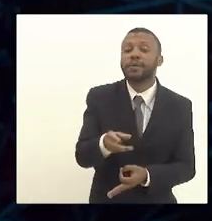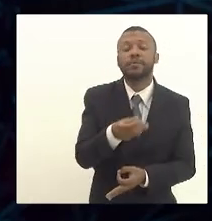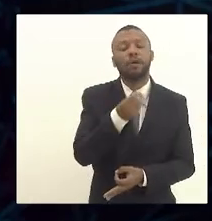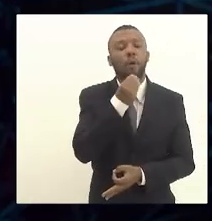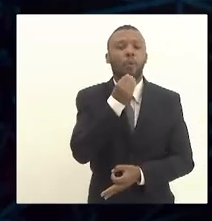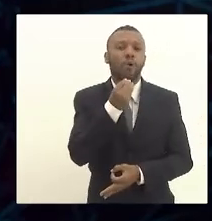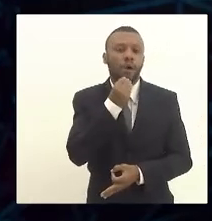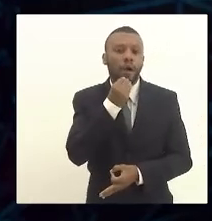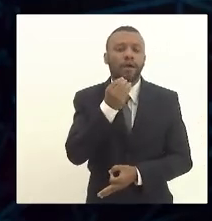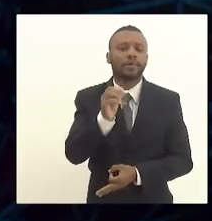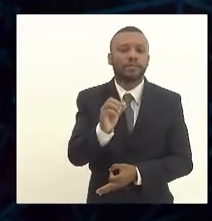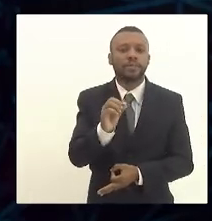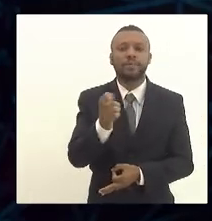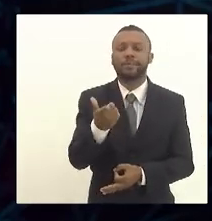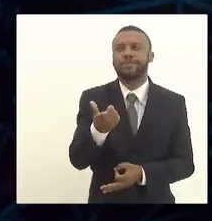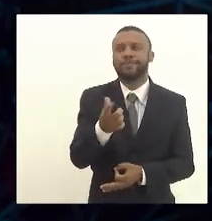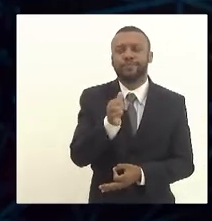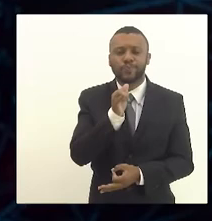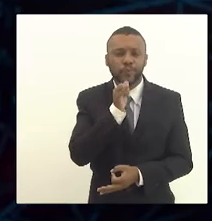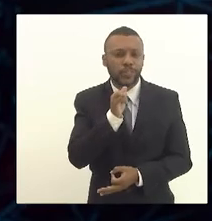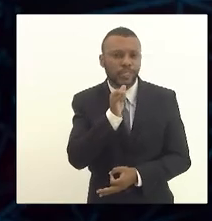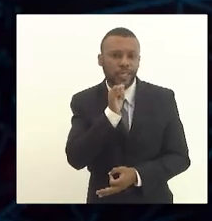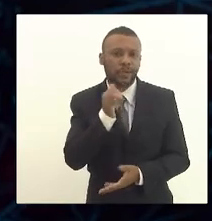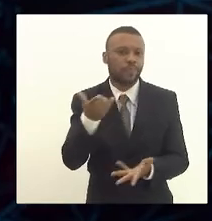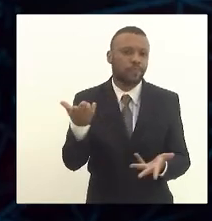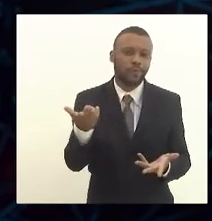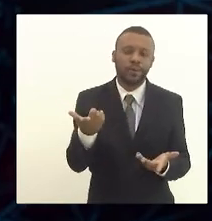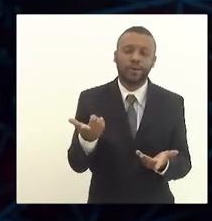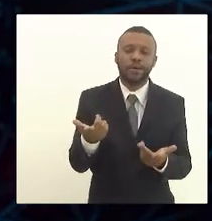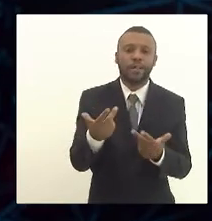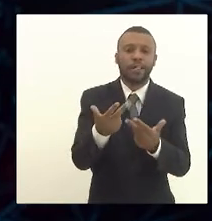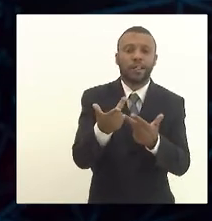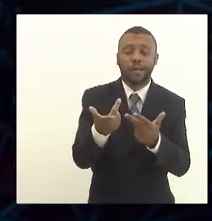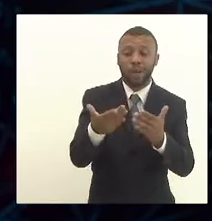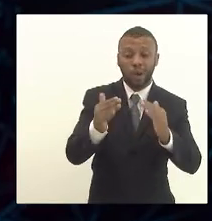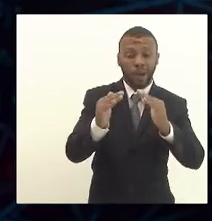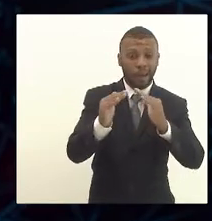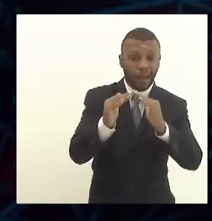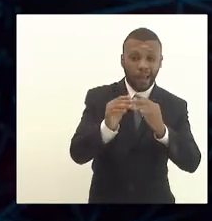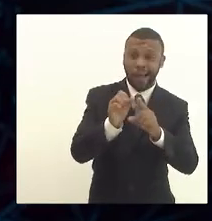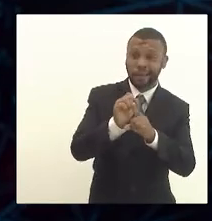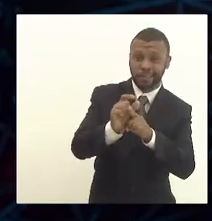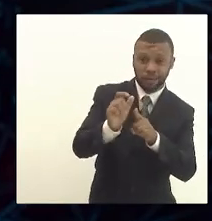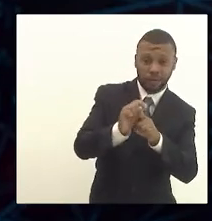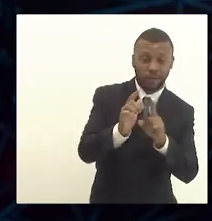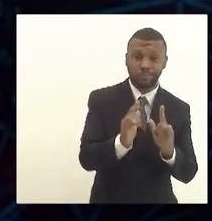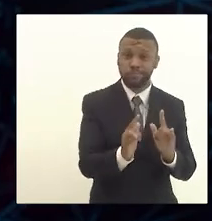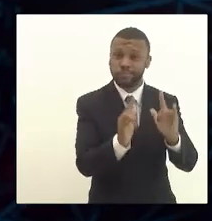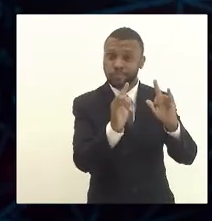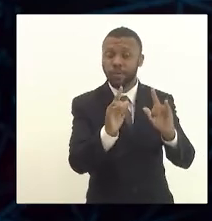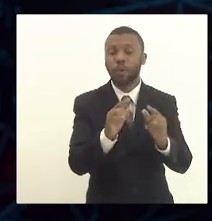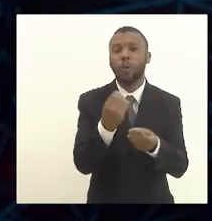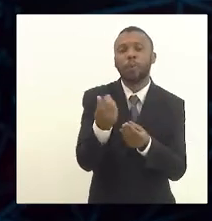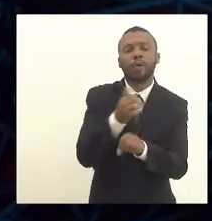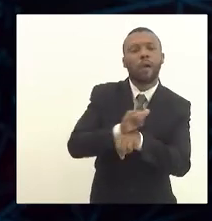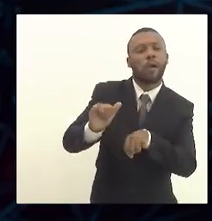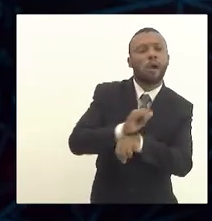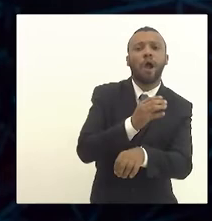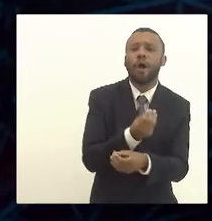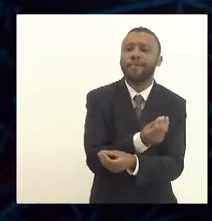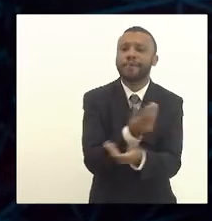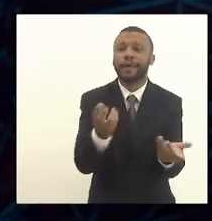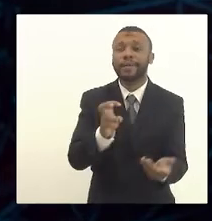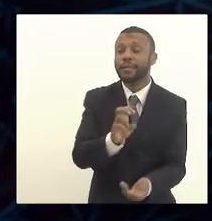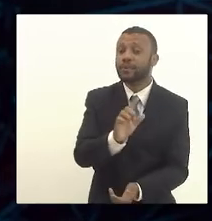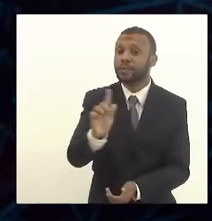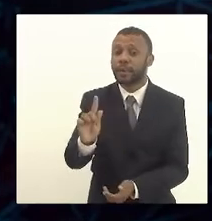de imobiliário urbano, por exemplo, como meio de oferta de serviço 5G e ampliação dessa